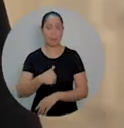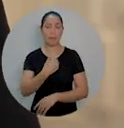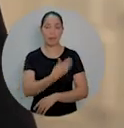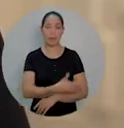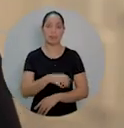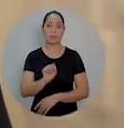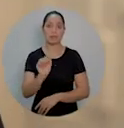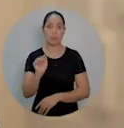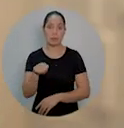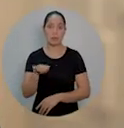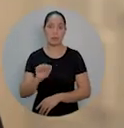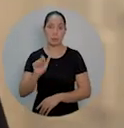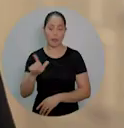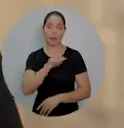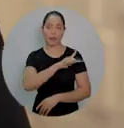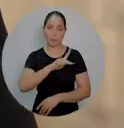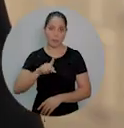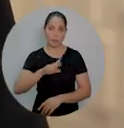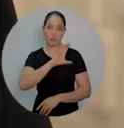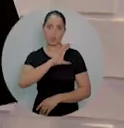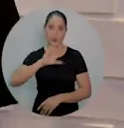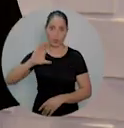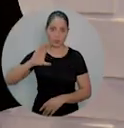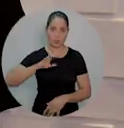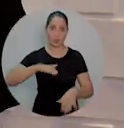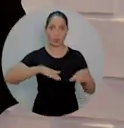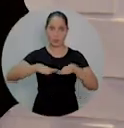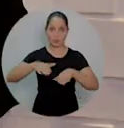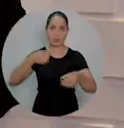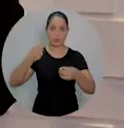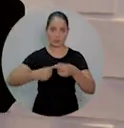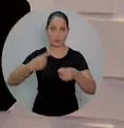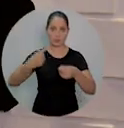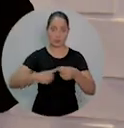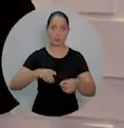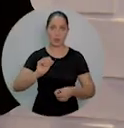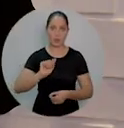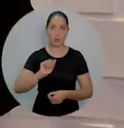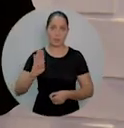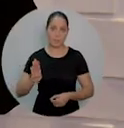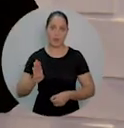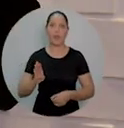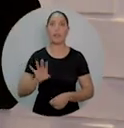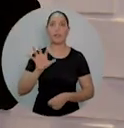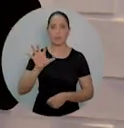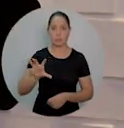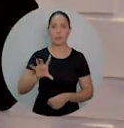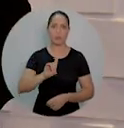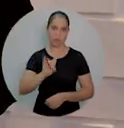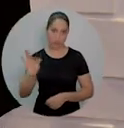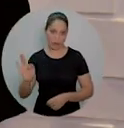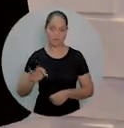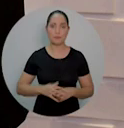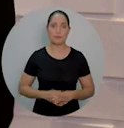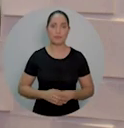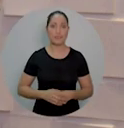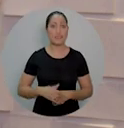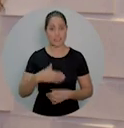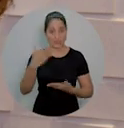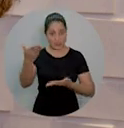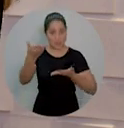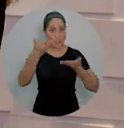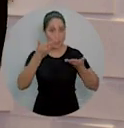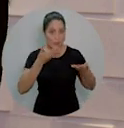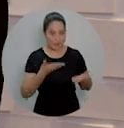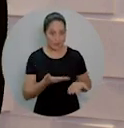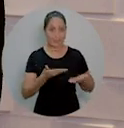Samuel Borges, que é presidente da Comissão de Mobilidade Urbana da seccional do OAB aqui no Distrito Federal. Doutor, seja